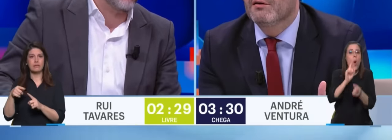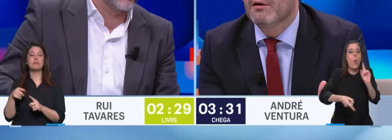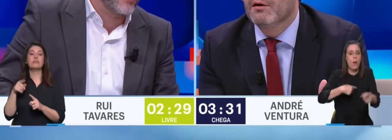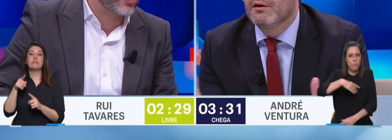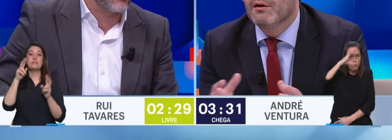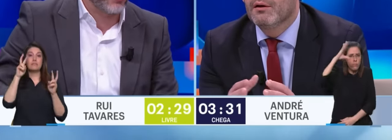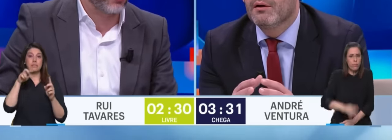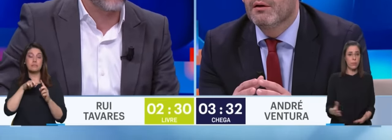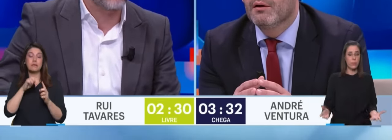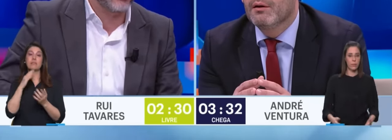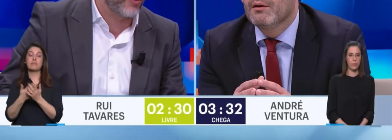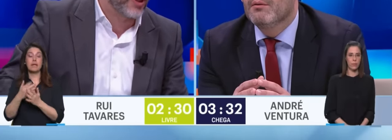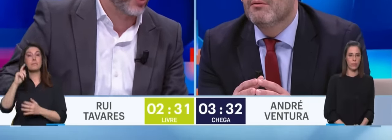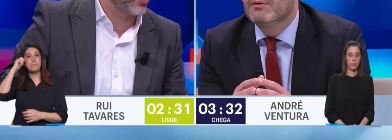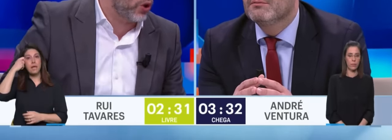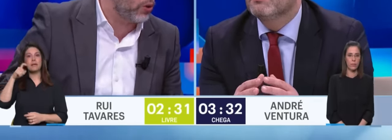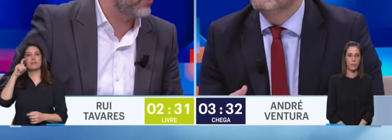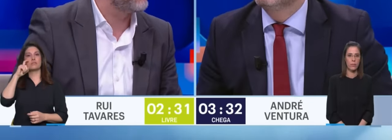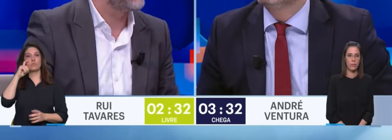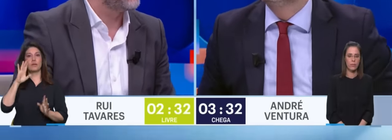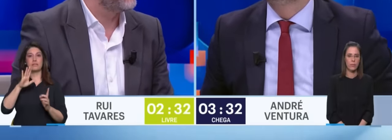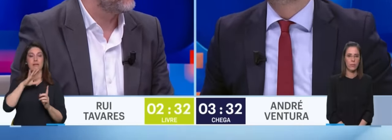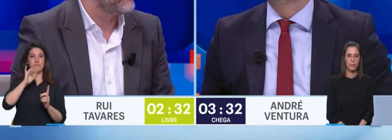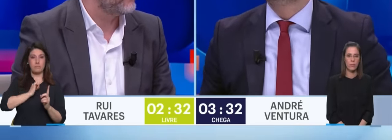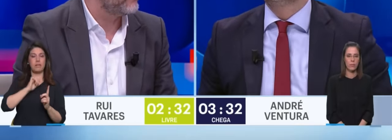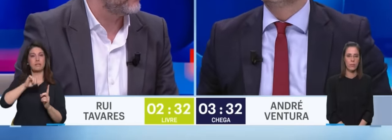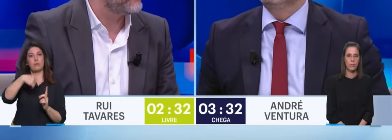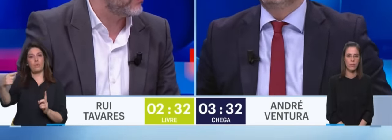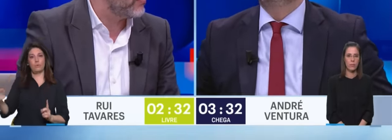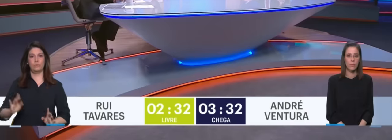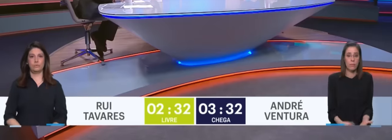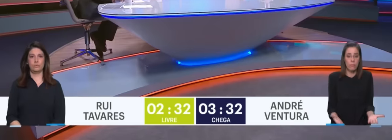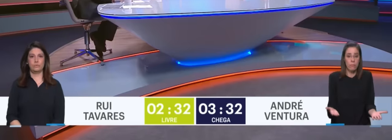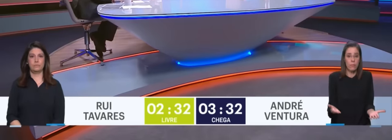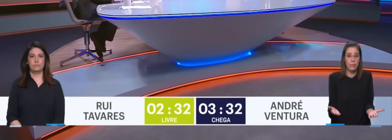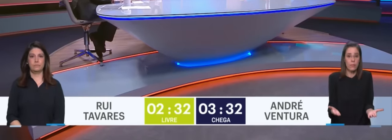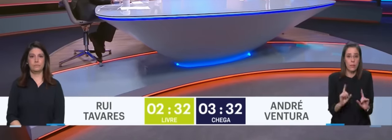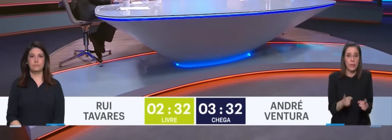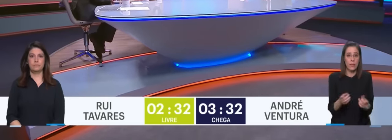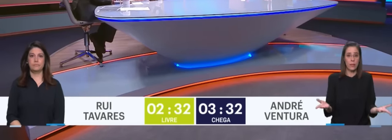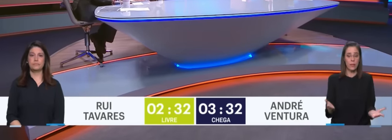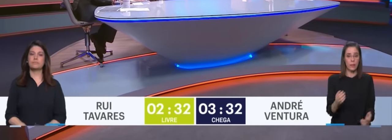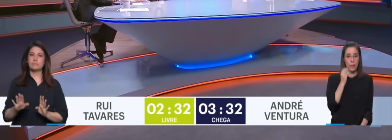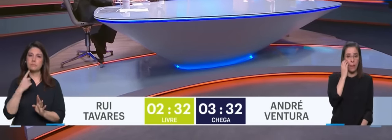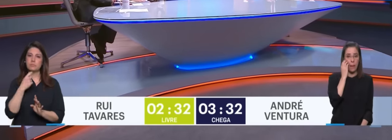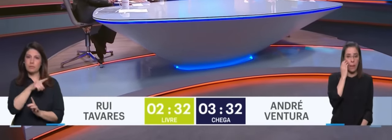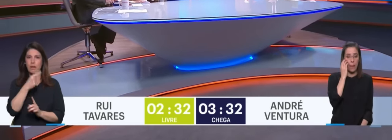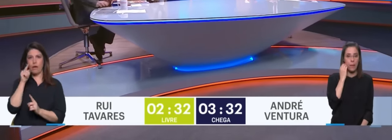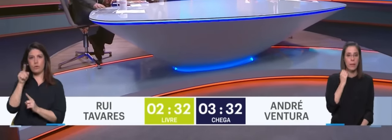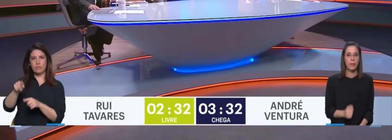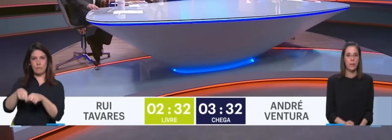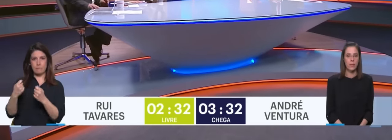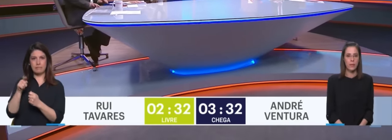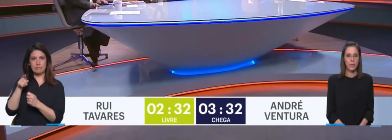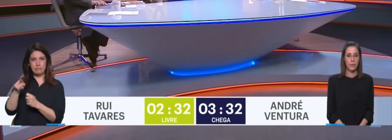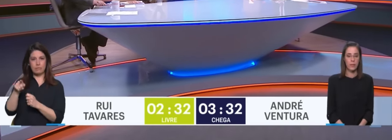fal coloca em questão a segurança das famílias Tavares porque de facto trouxe este assunto debate está a acusar o partido André Ventura de